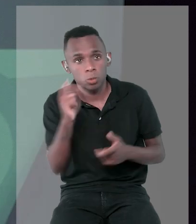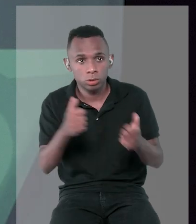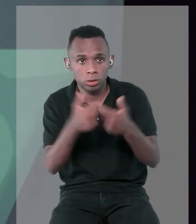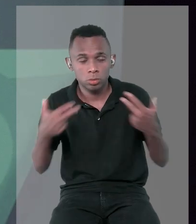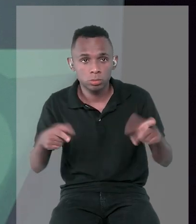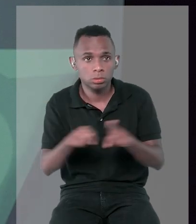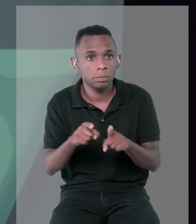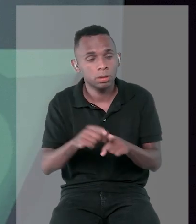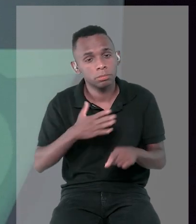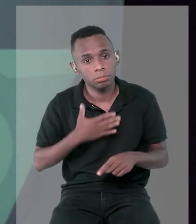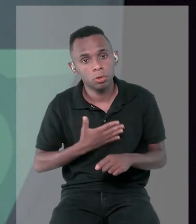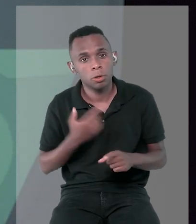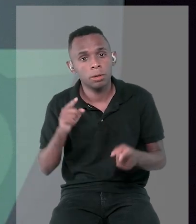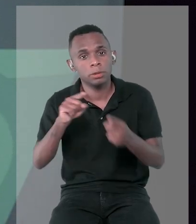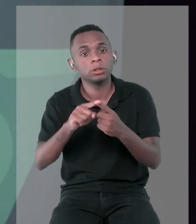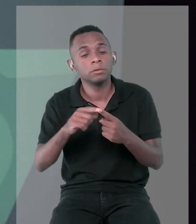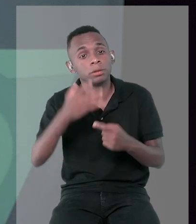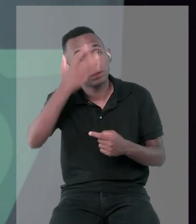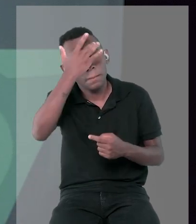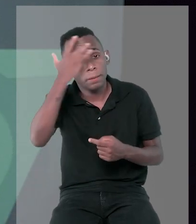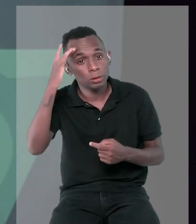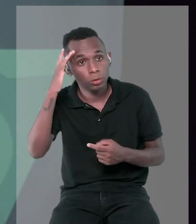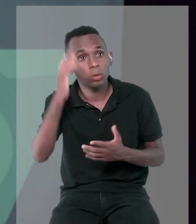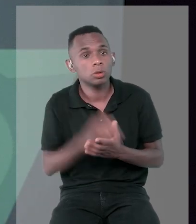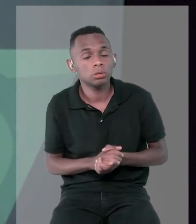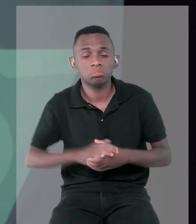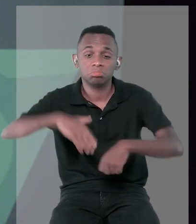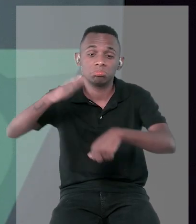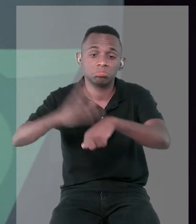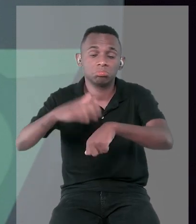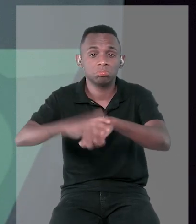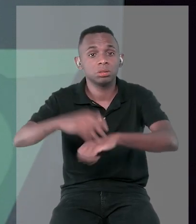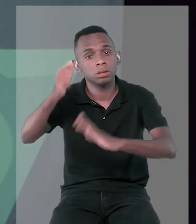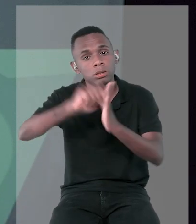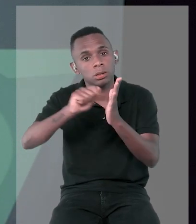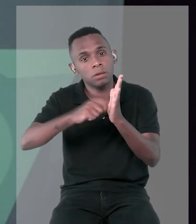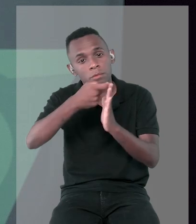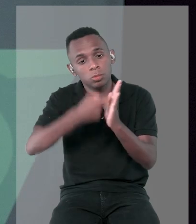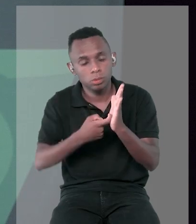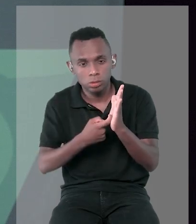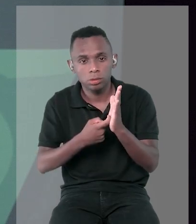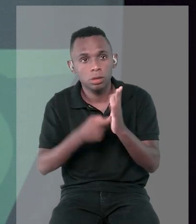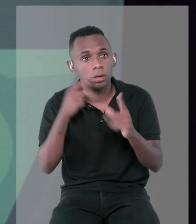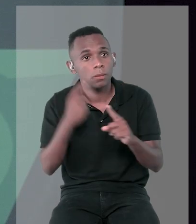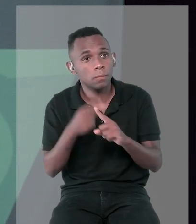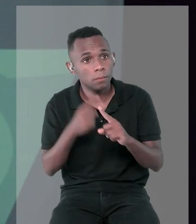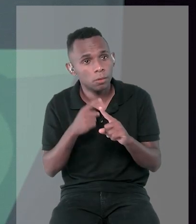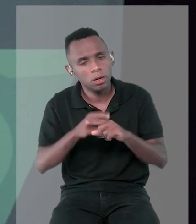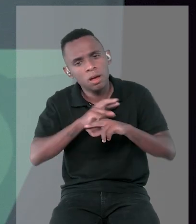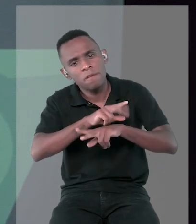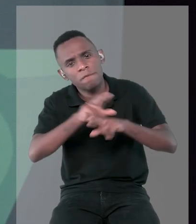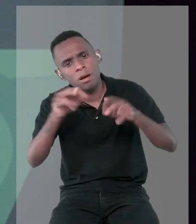sabe, Afonso, que eu quis, foi que as pessoas fossem autores dos textos. Porque